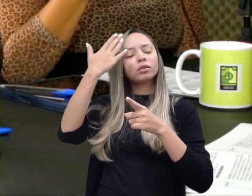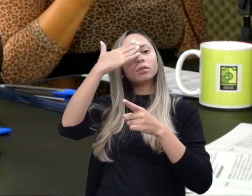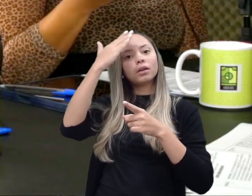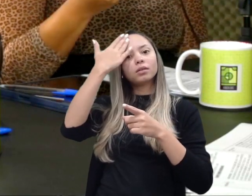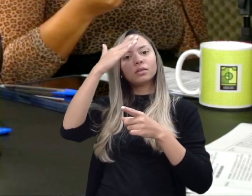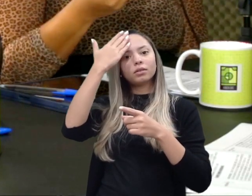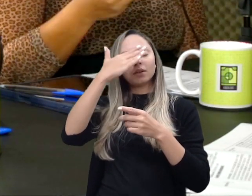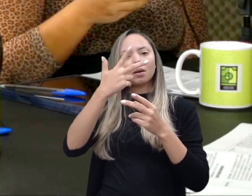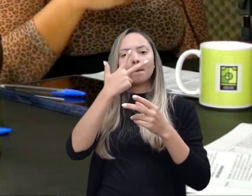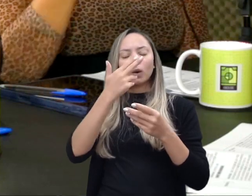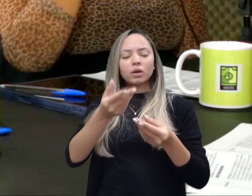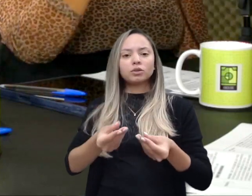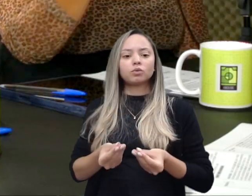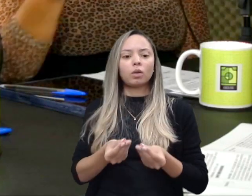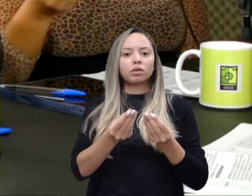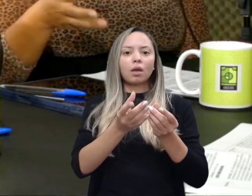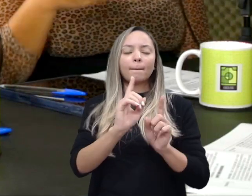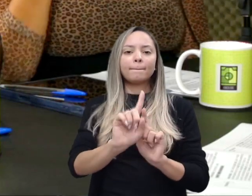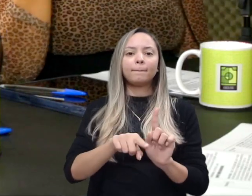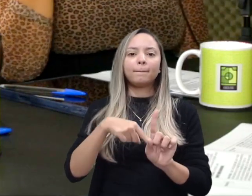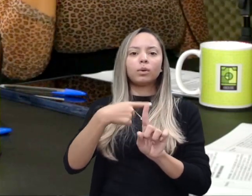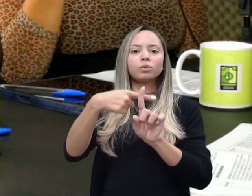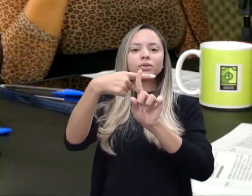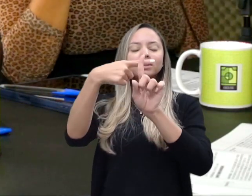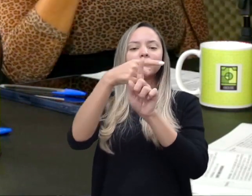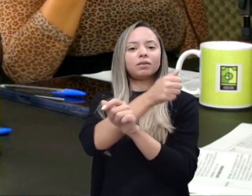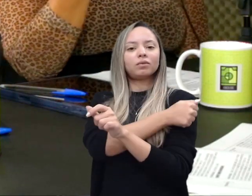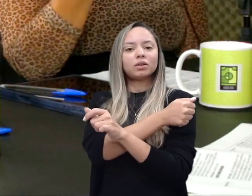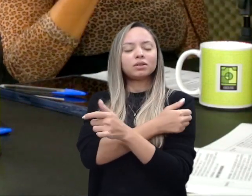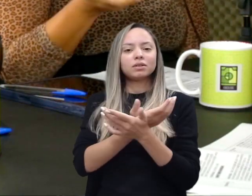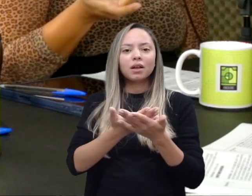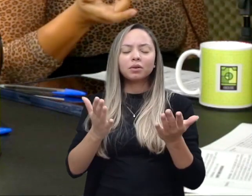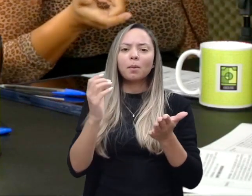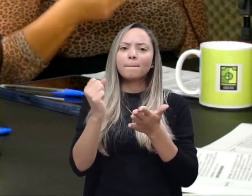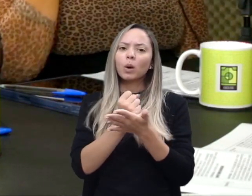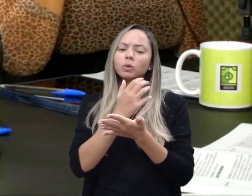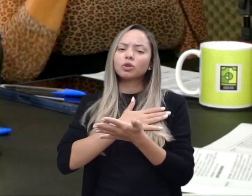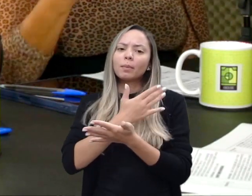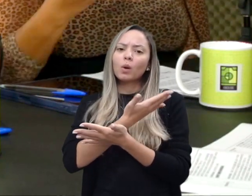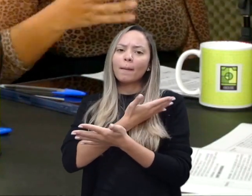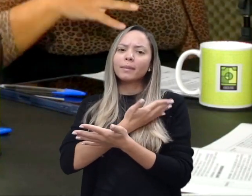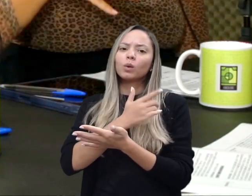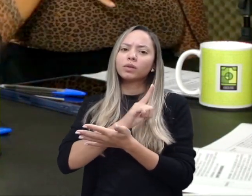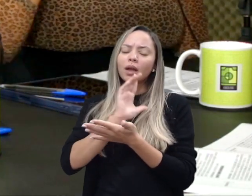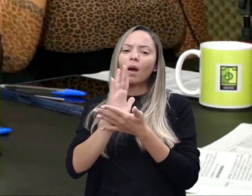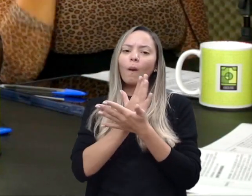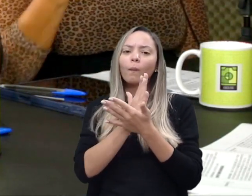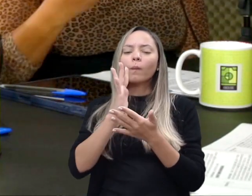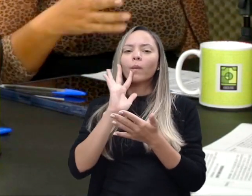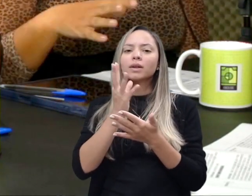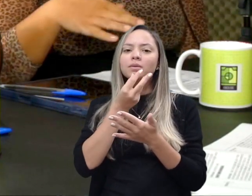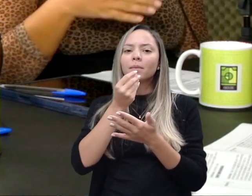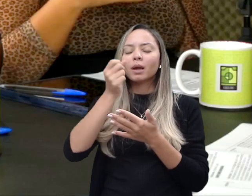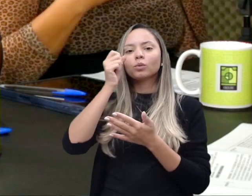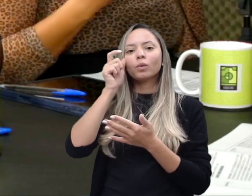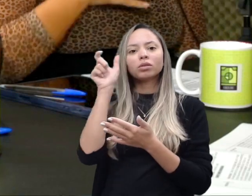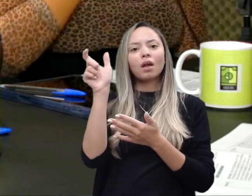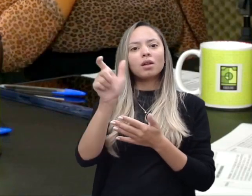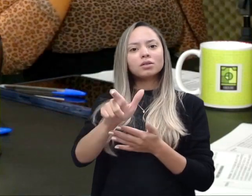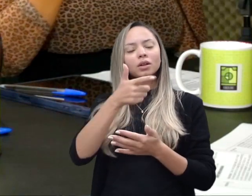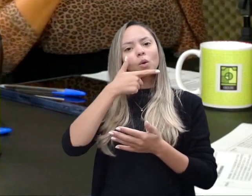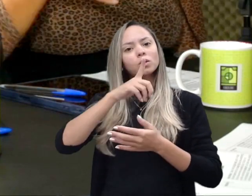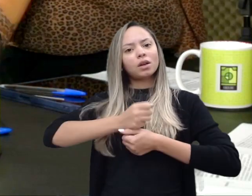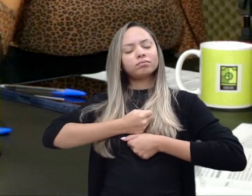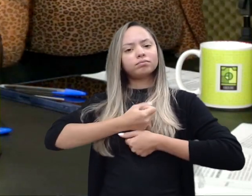tão positivamente, né, na vida dos demais estudantes, né? Poxa, meu amigo tem coisas interessantes, né, habilidades, e ele saiu, assim,